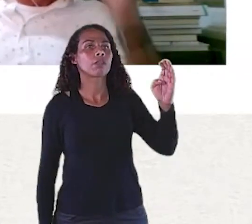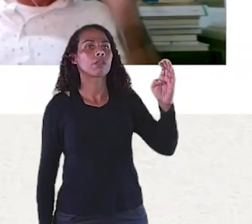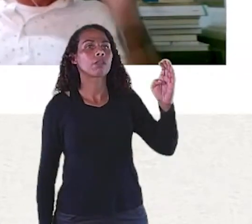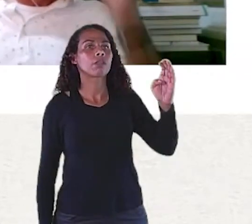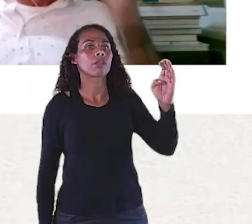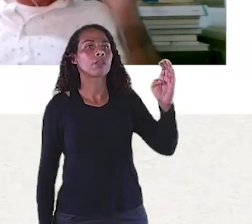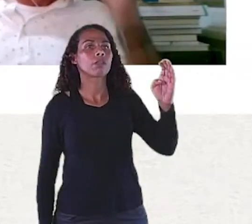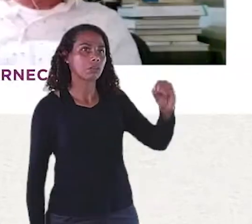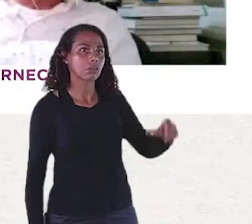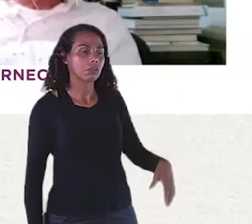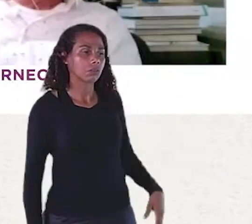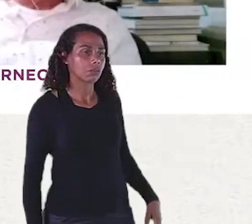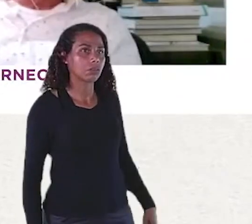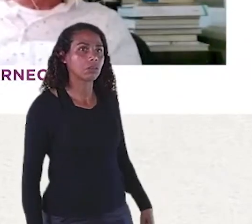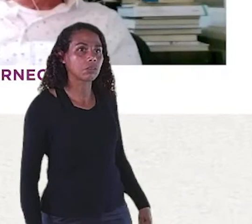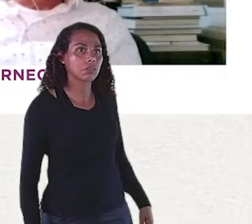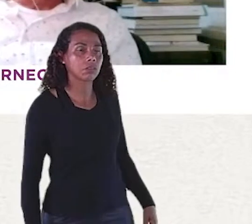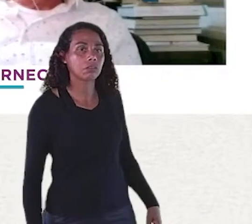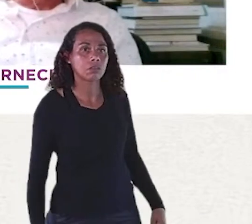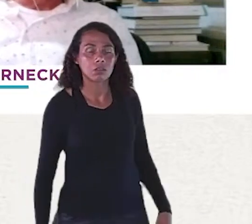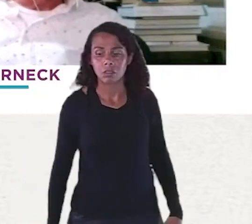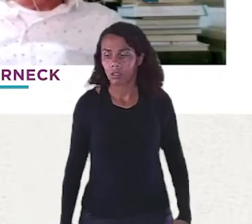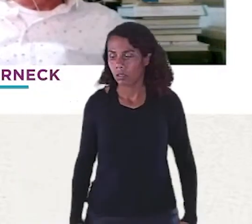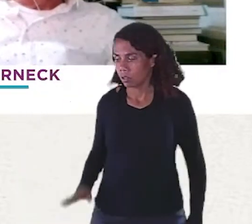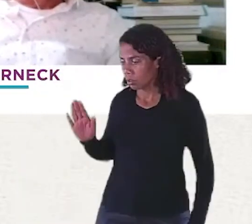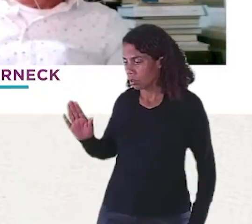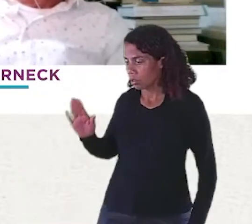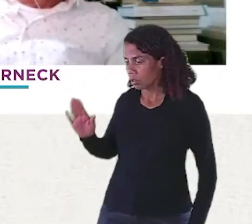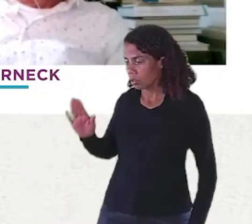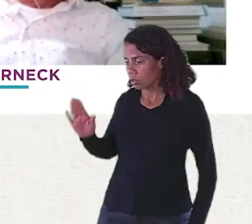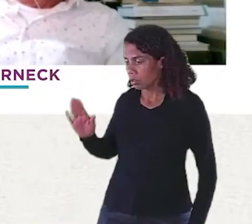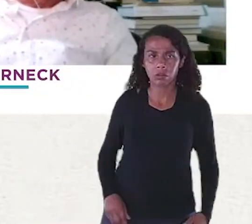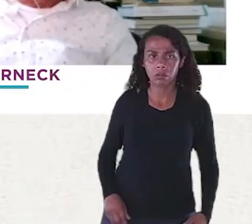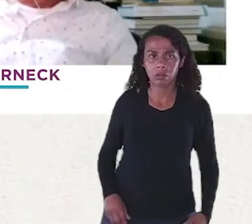digitou Humberto Werneck e apareceram lá umas coisas, sabe?